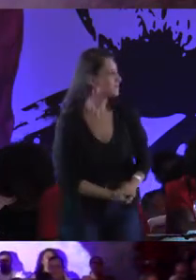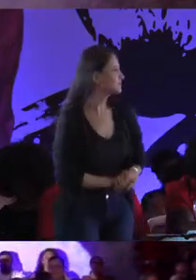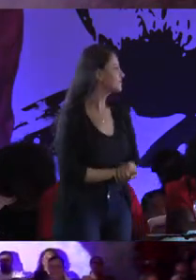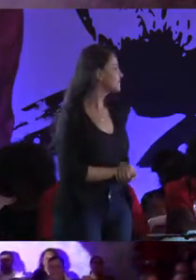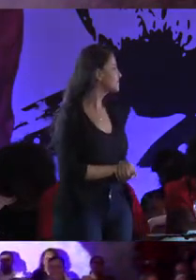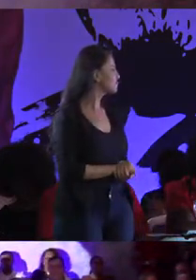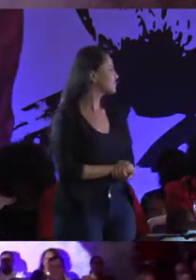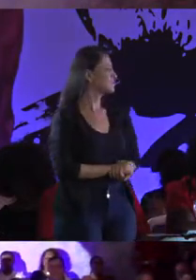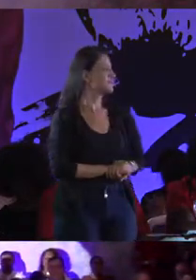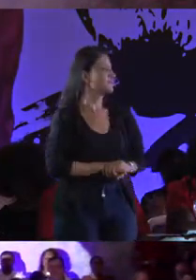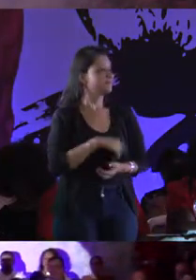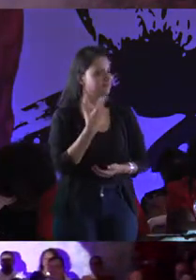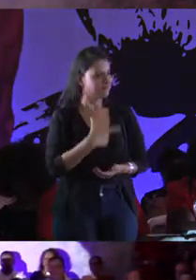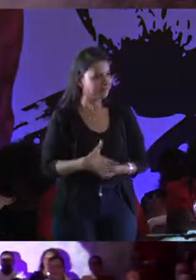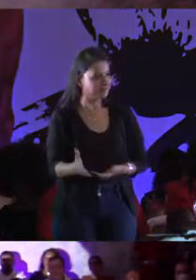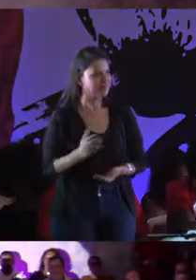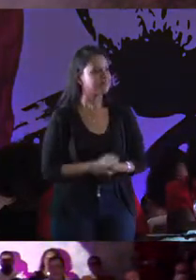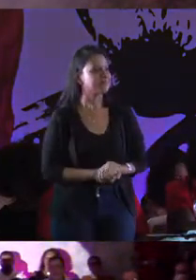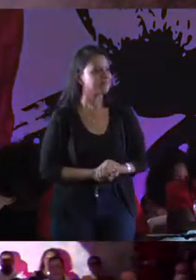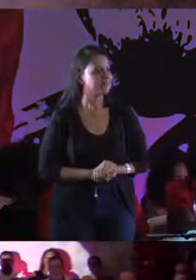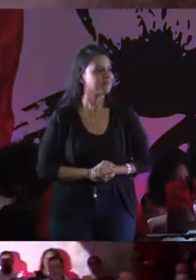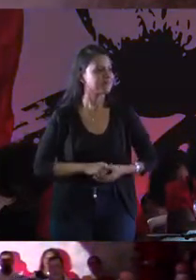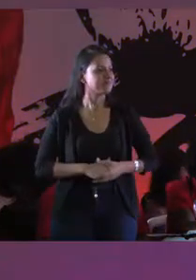muito bem.